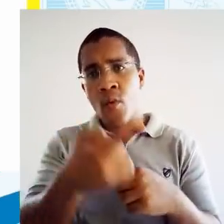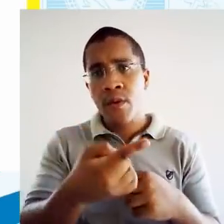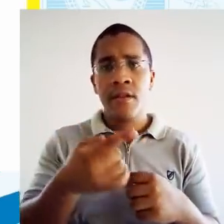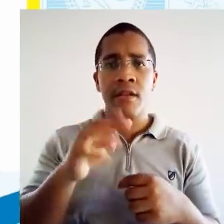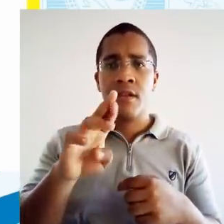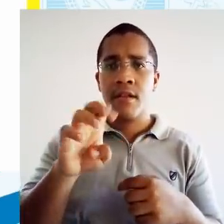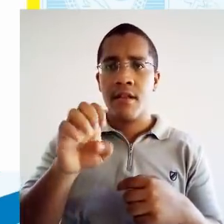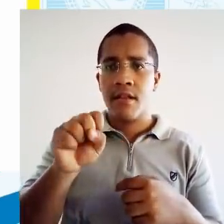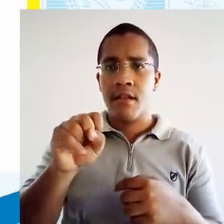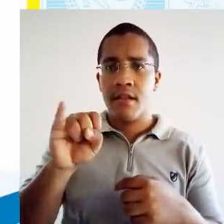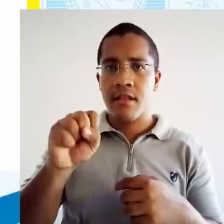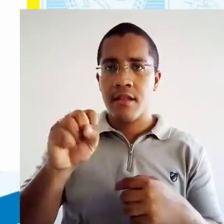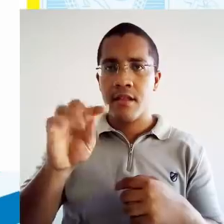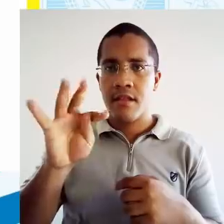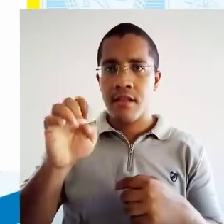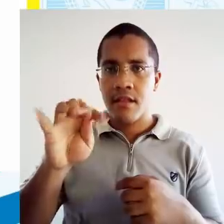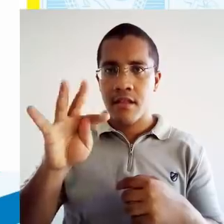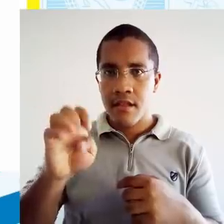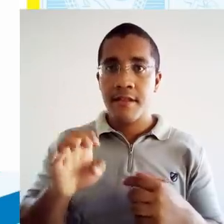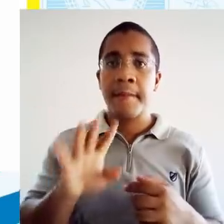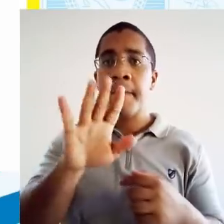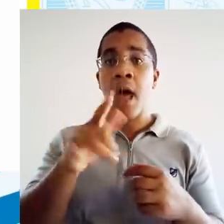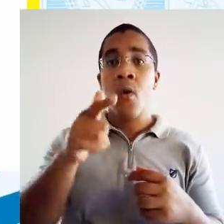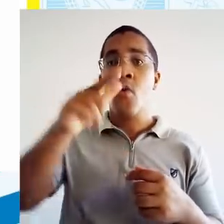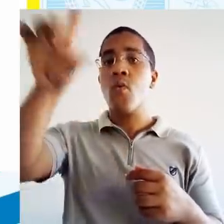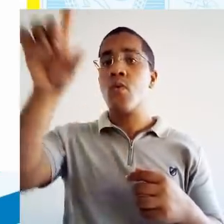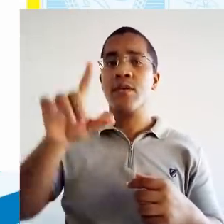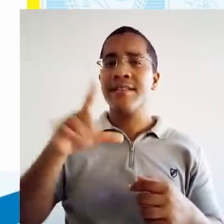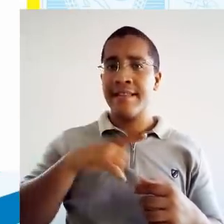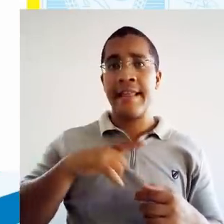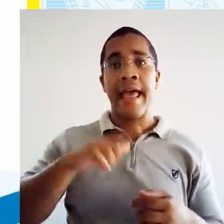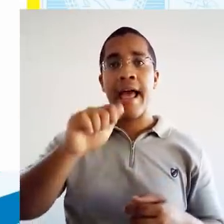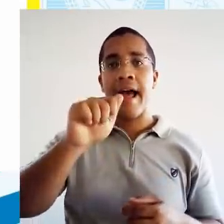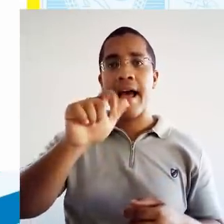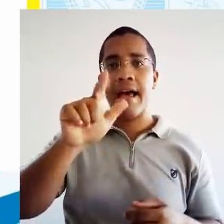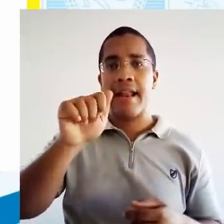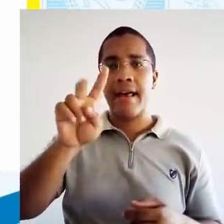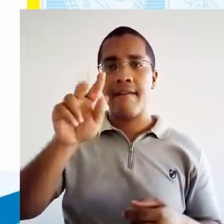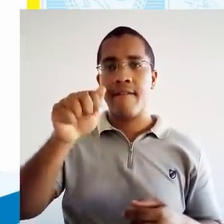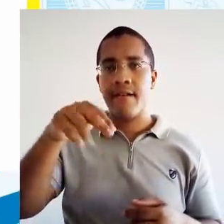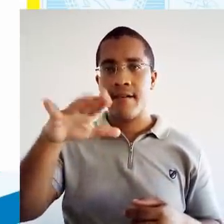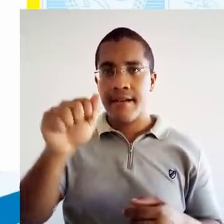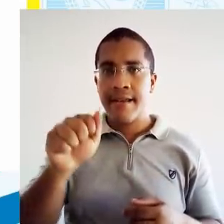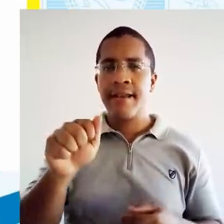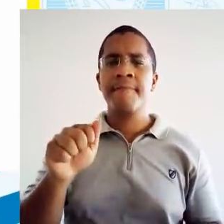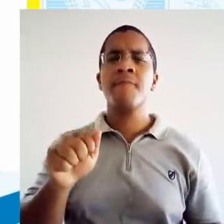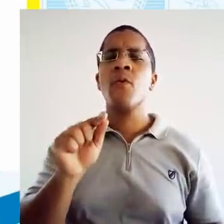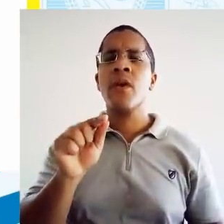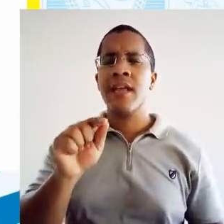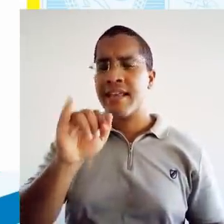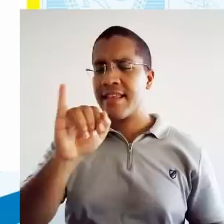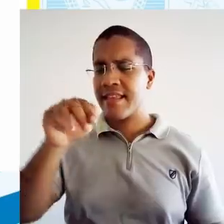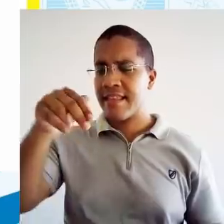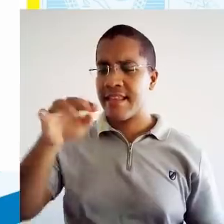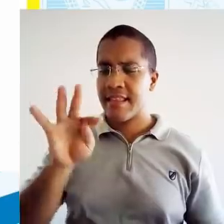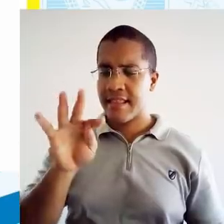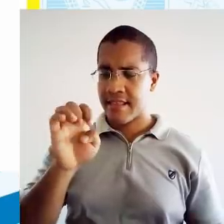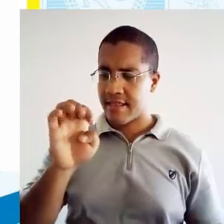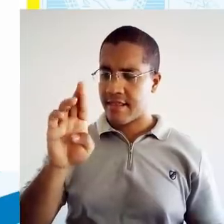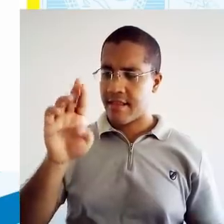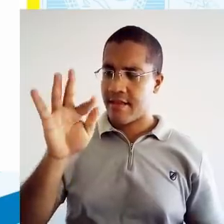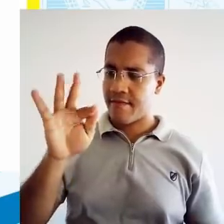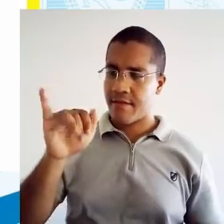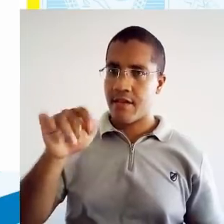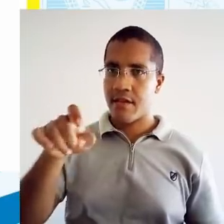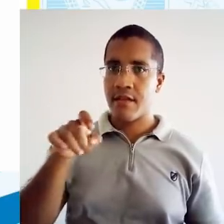tem outro tipo de alavanca. A alavanca que a gente chama de interfixa, ou seja, o ponto de